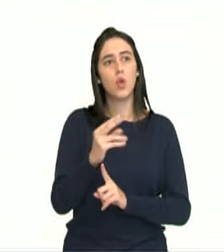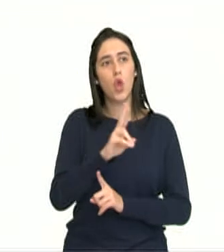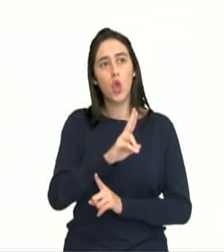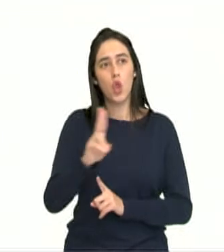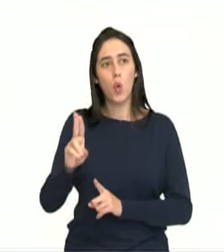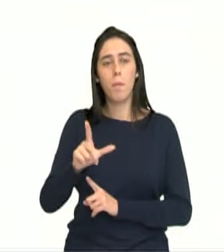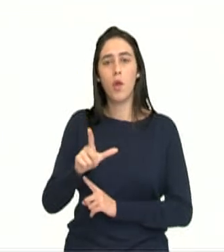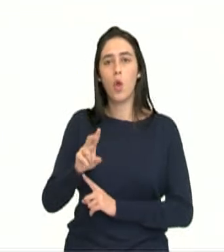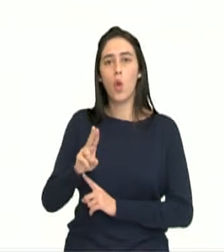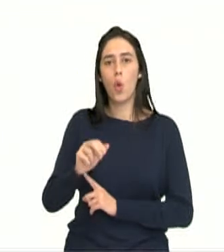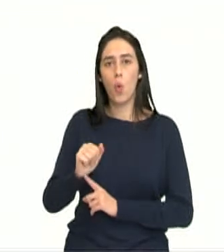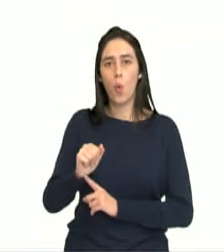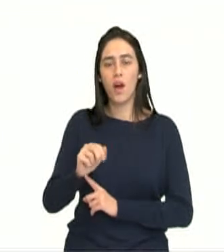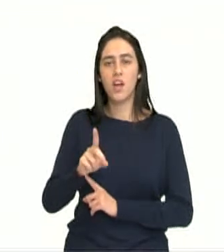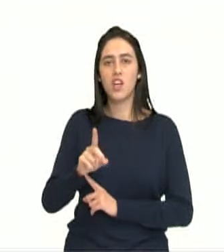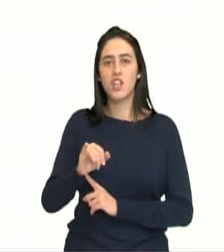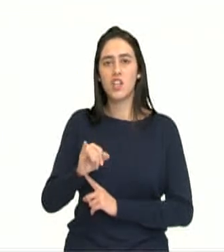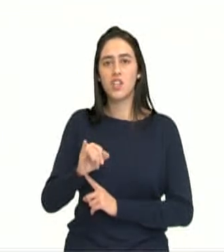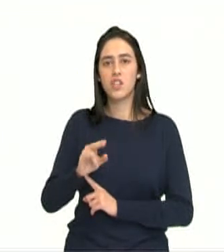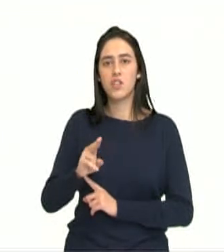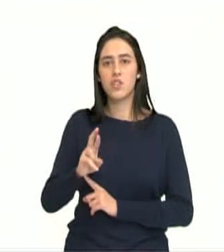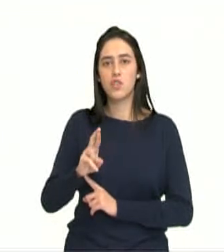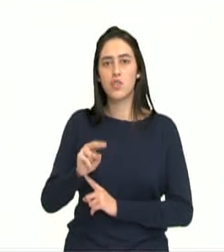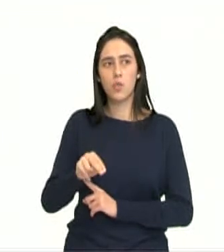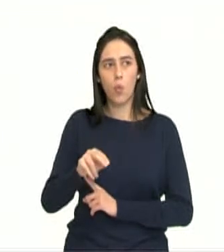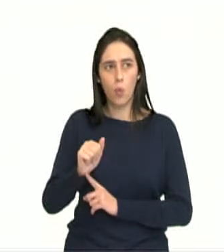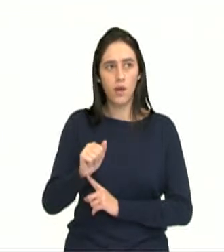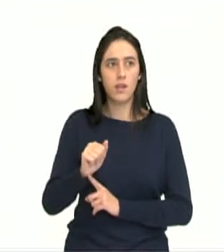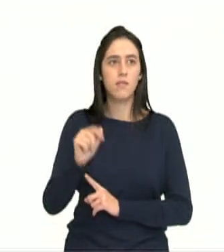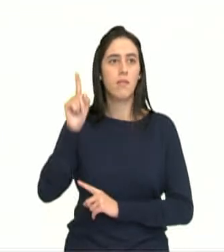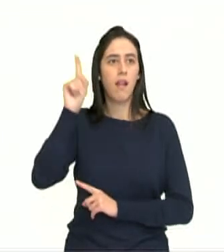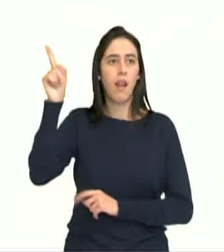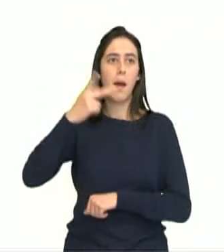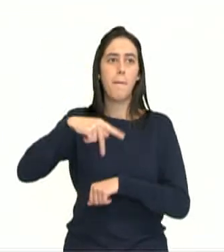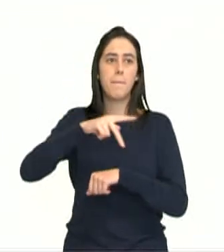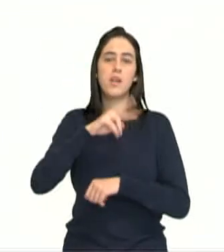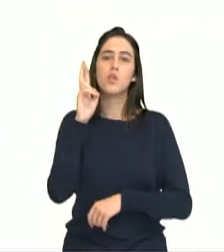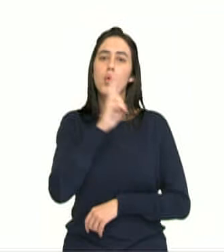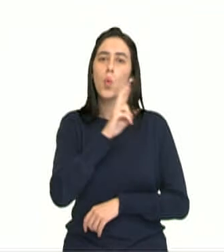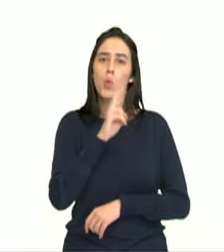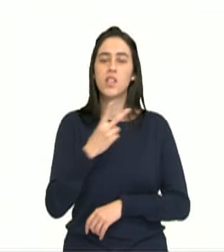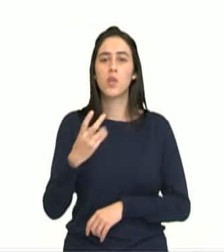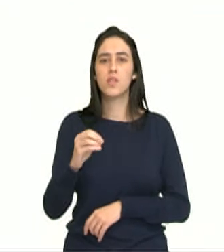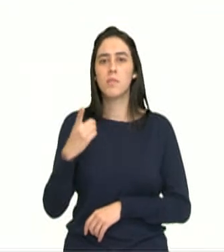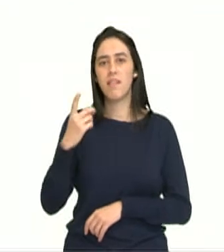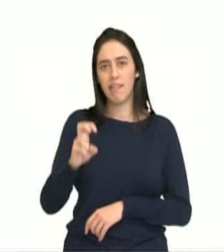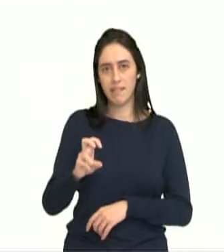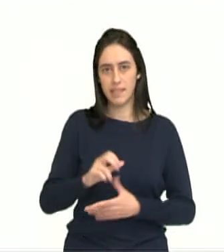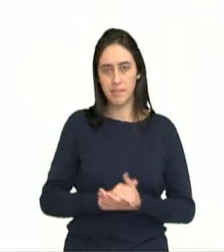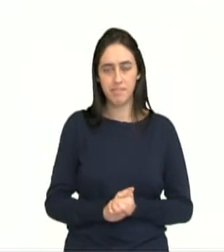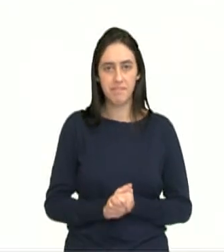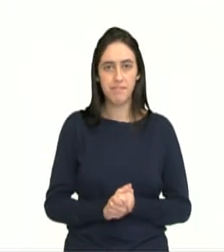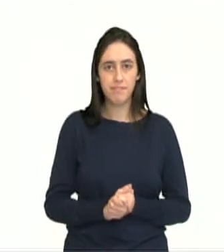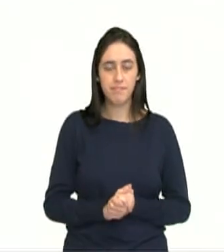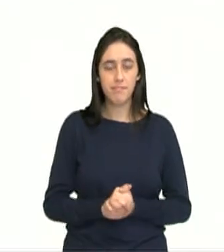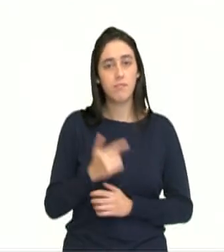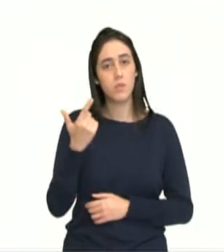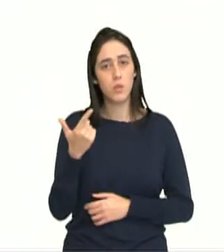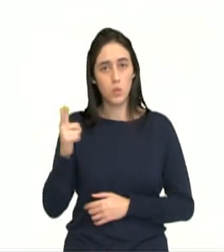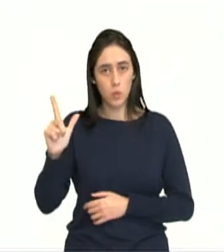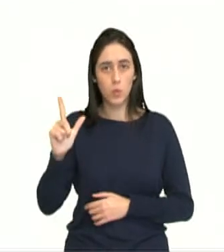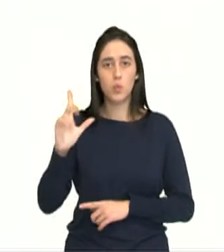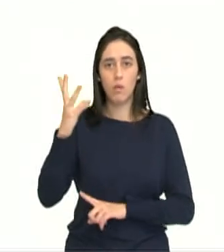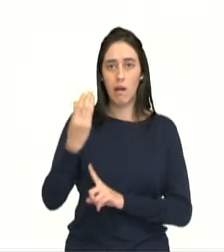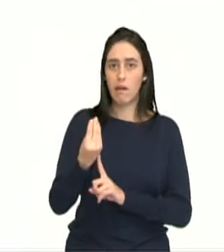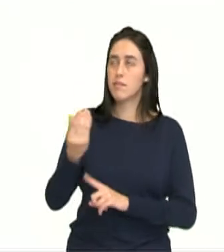aí na Rússia, né, em 2015 pelo Rimão Guimarães, tá ok? Temos essa outra obra, né?